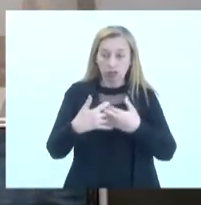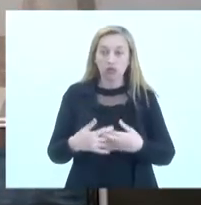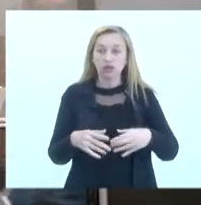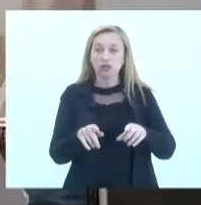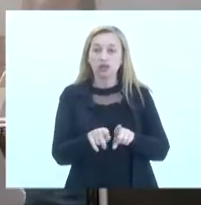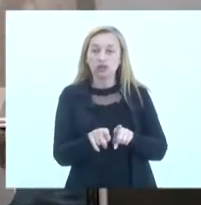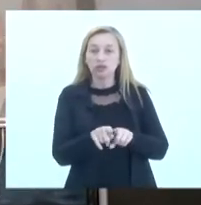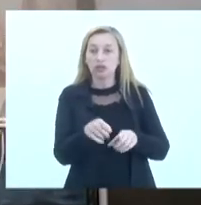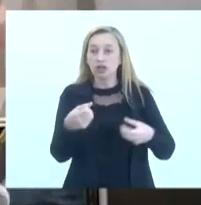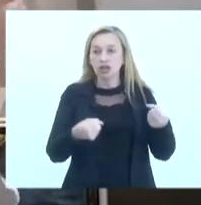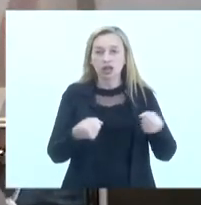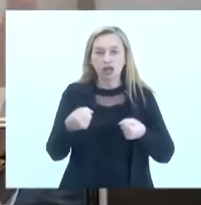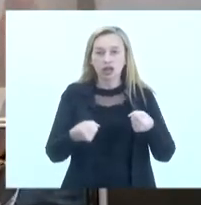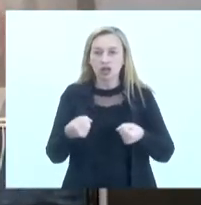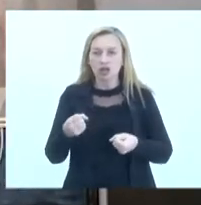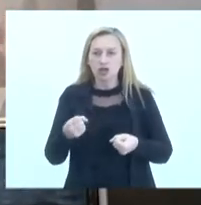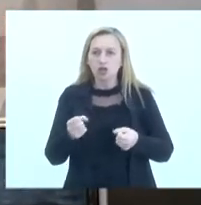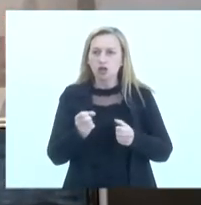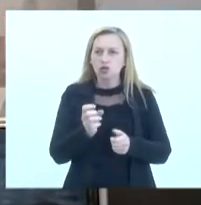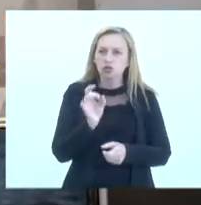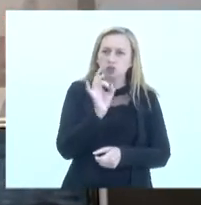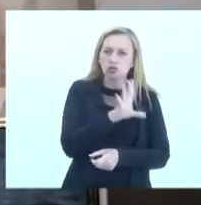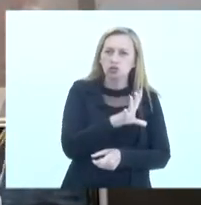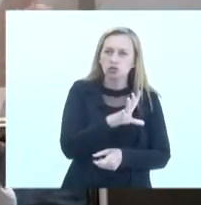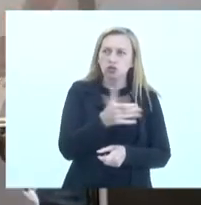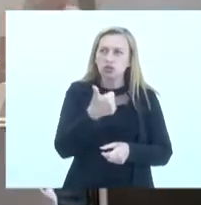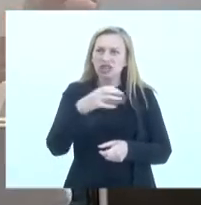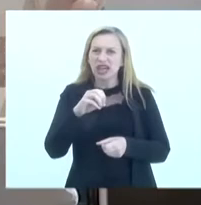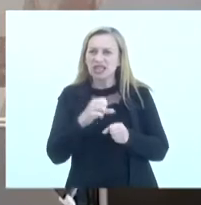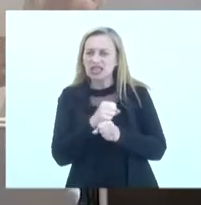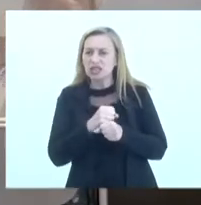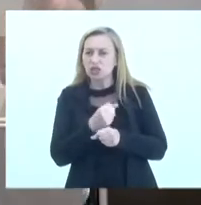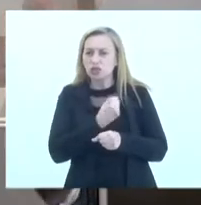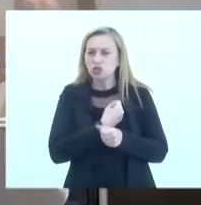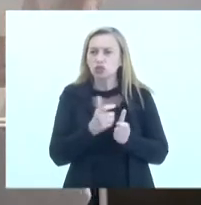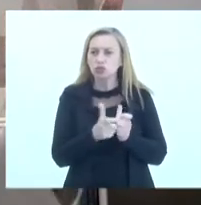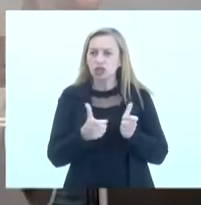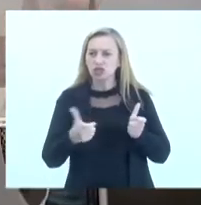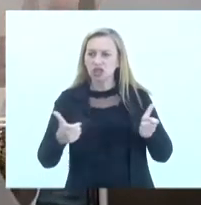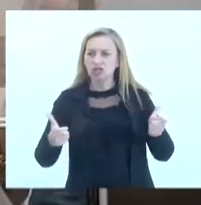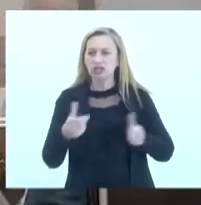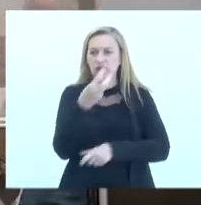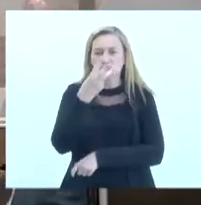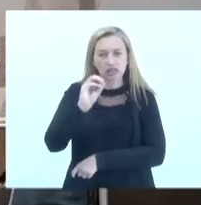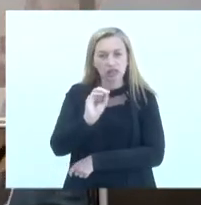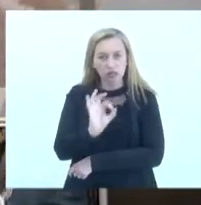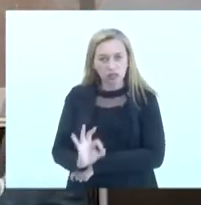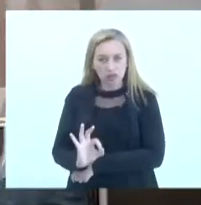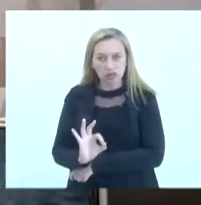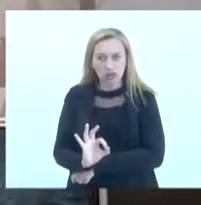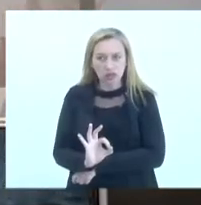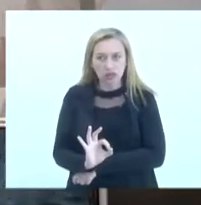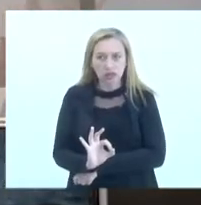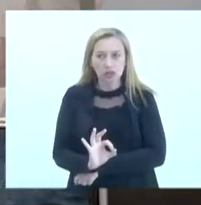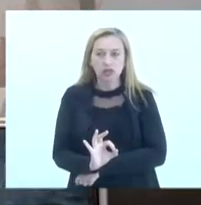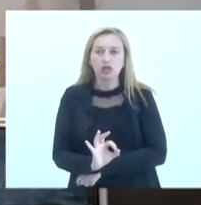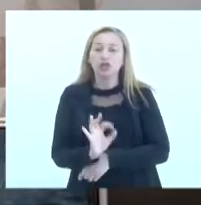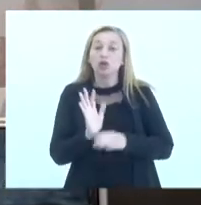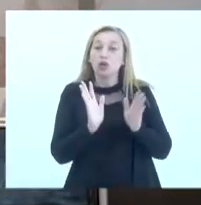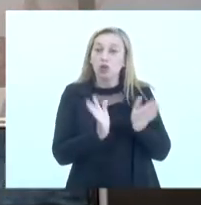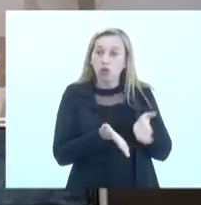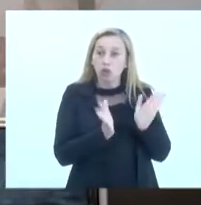automóveis, ela cresceu nos últimos 10 anos, ela cresceu 30%. Então, entre a frota hoje